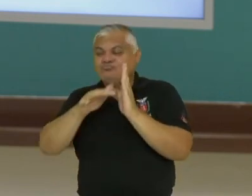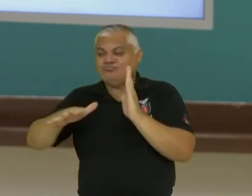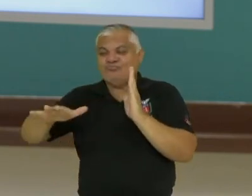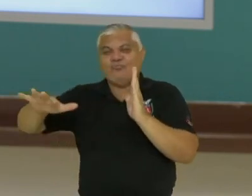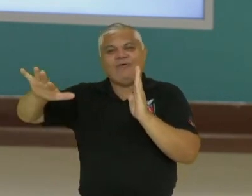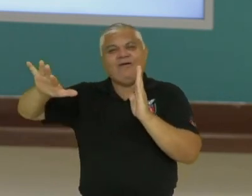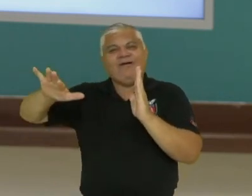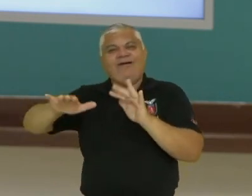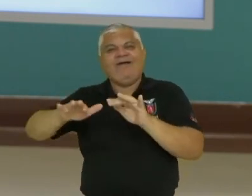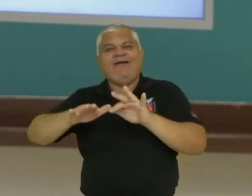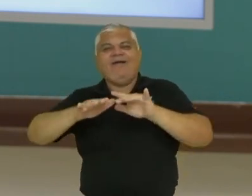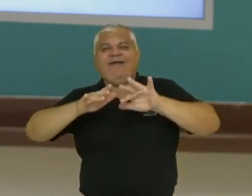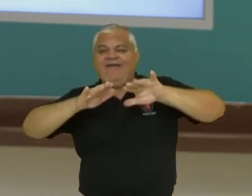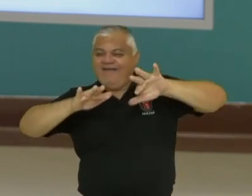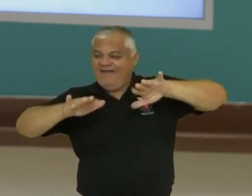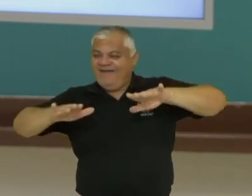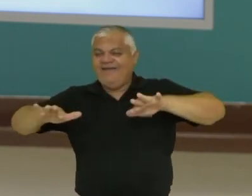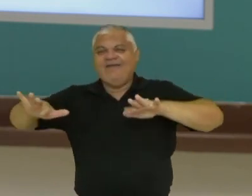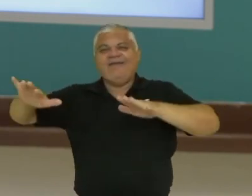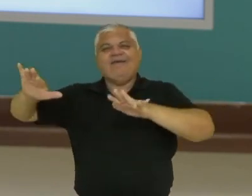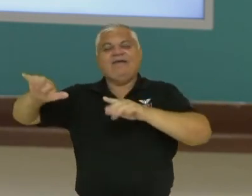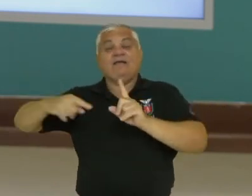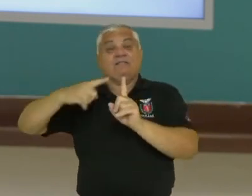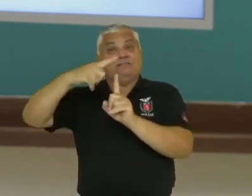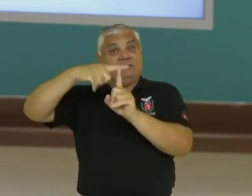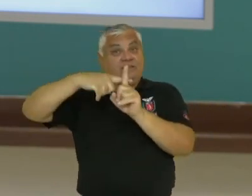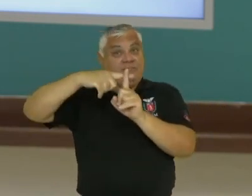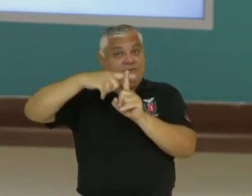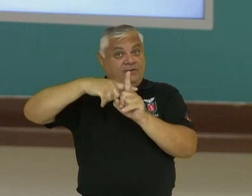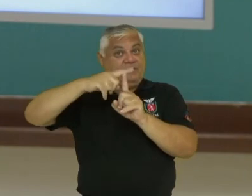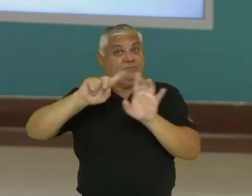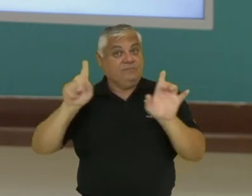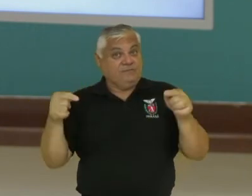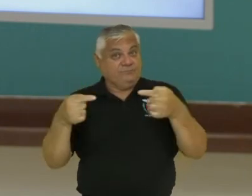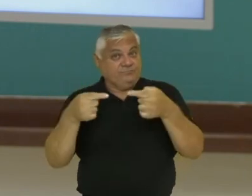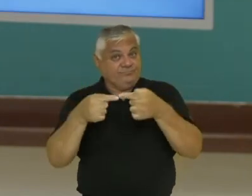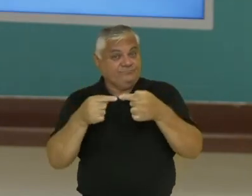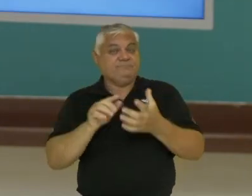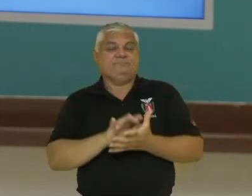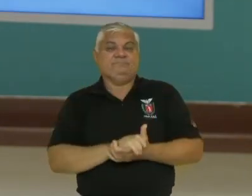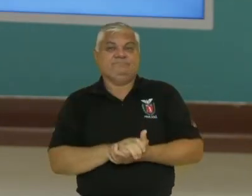estão associados à temperatura do nosso planeta.